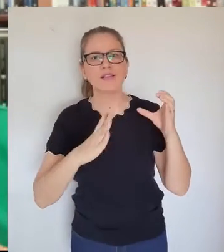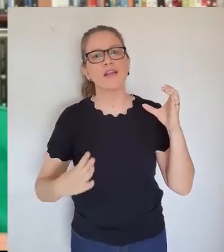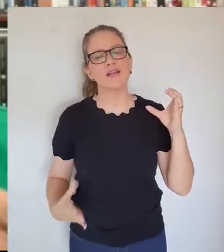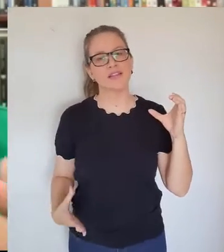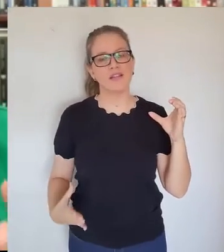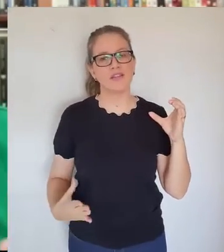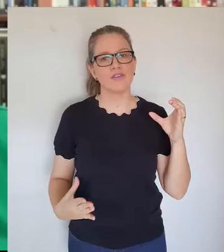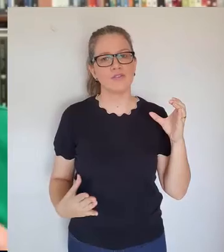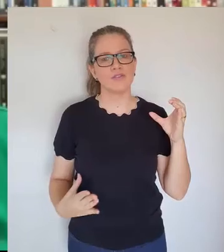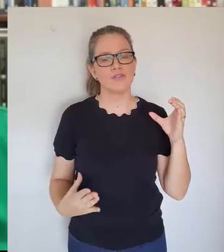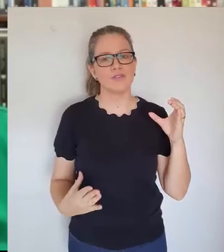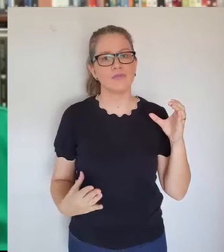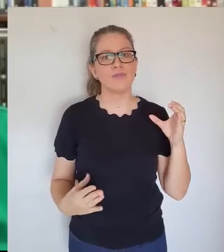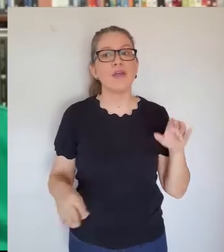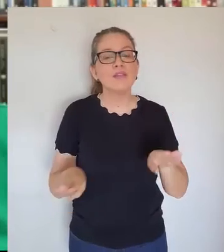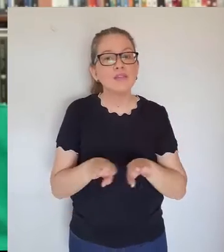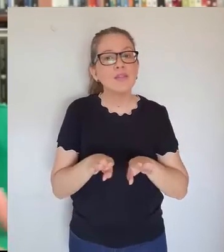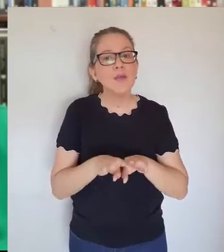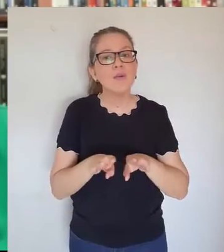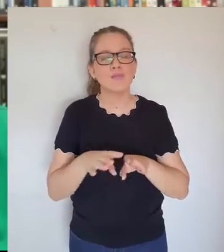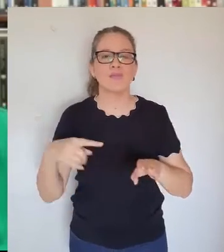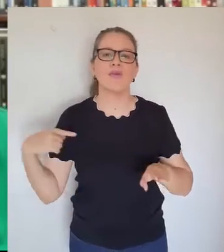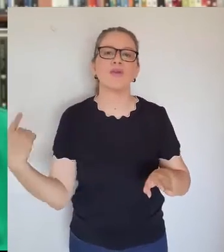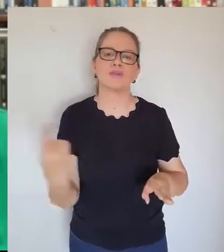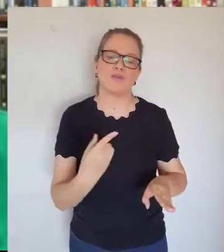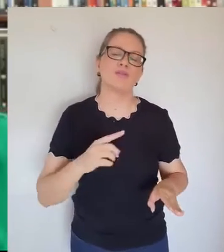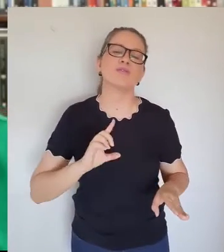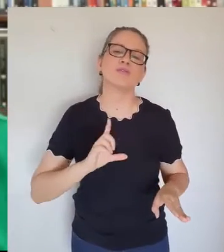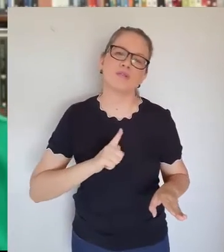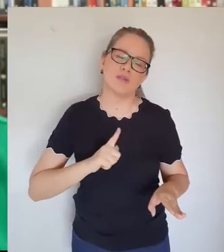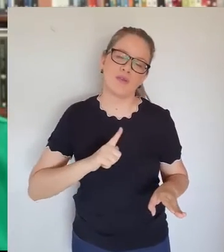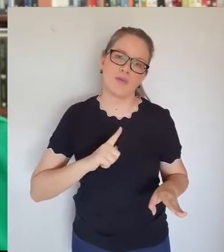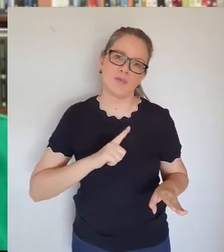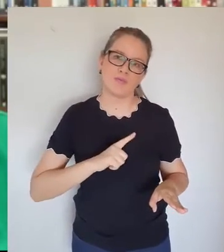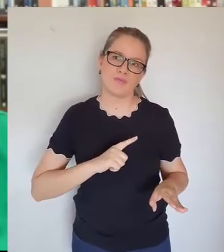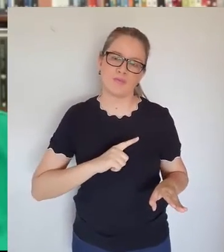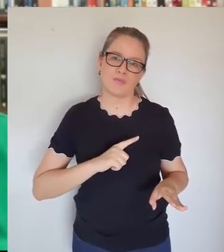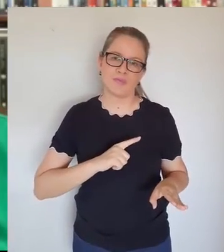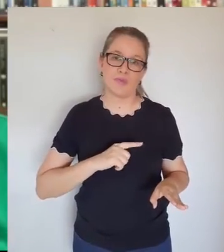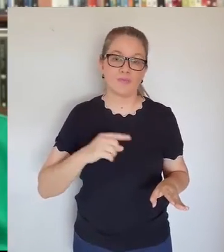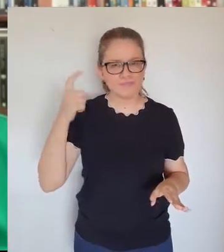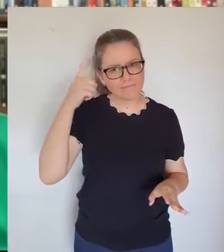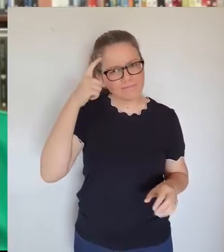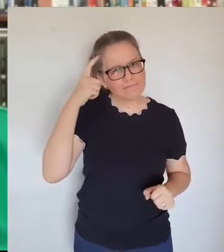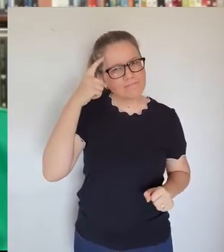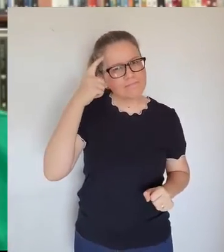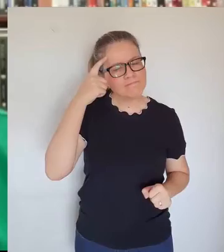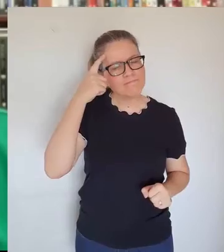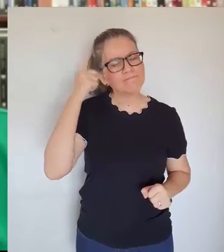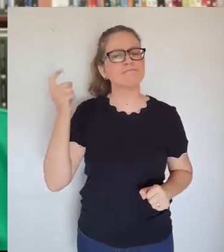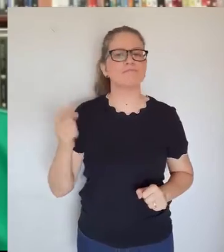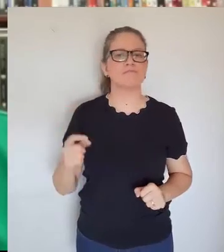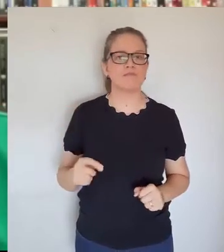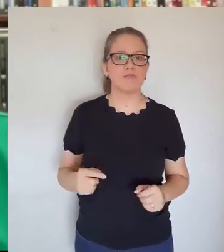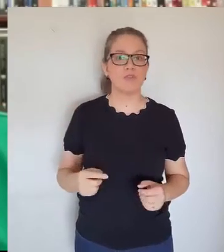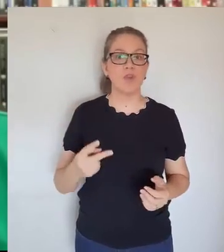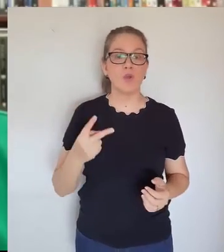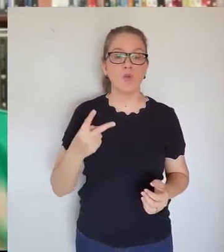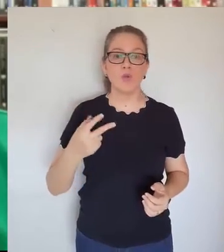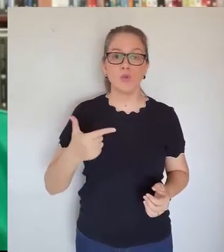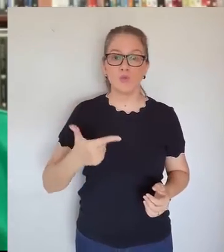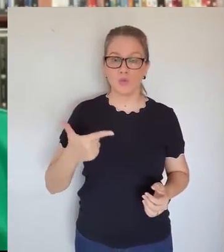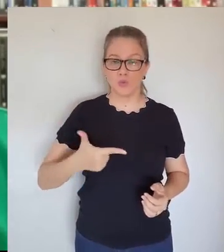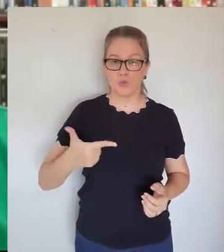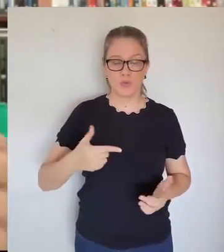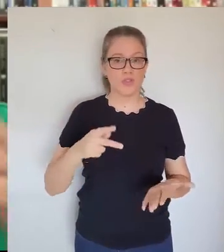nossa vida, ou seja, se aquelas características também se encontram em nós, ok? Mas precisamos ter em mente